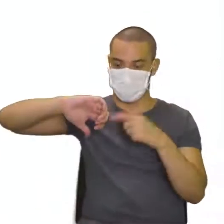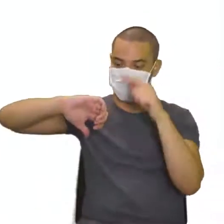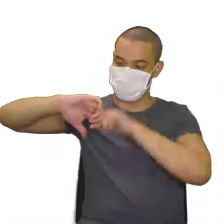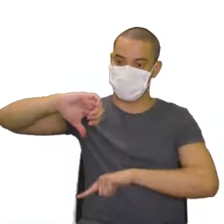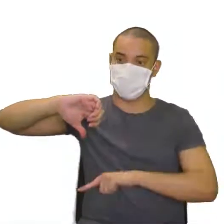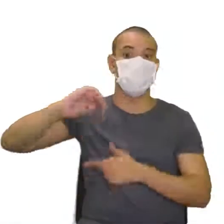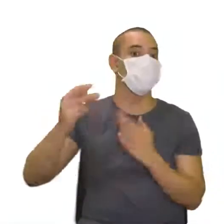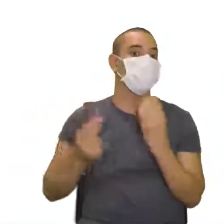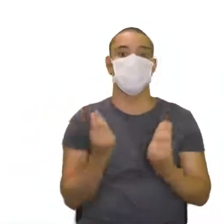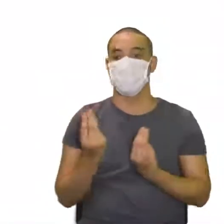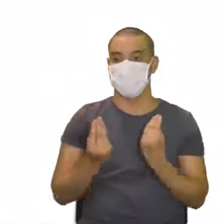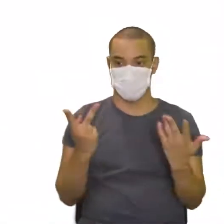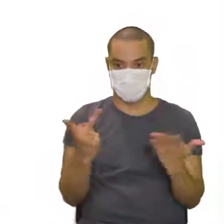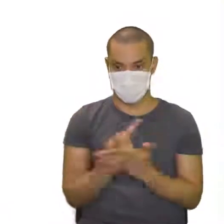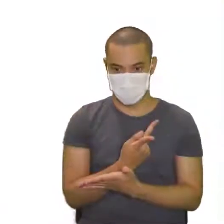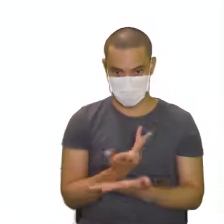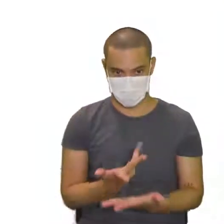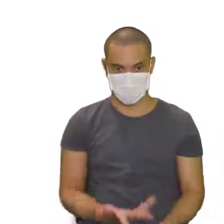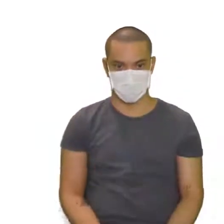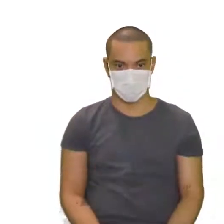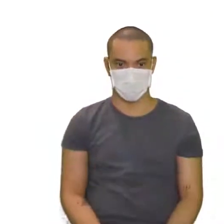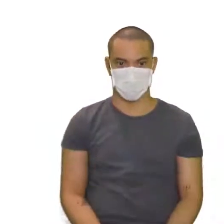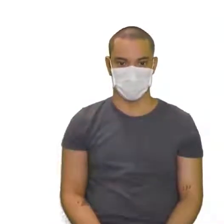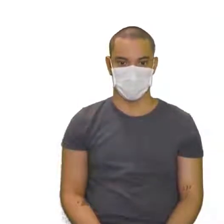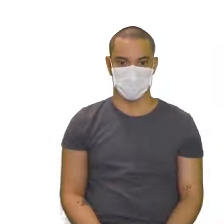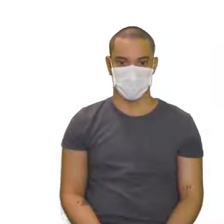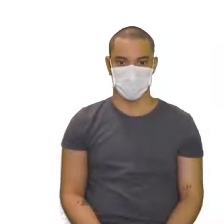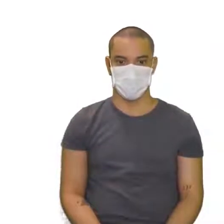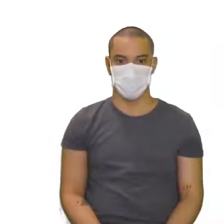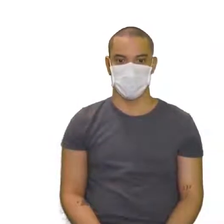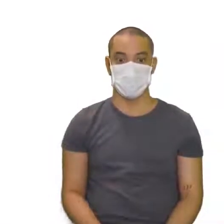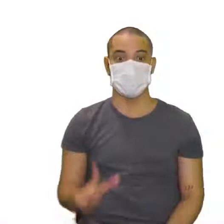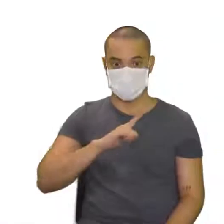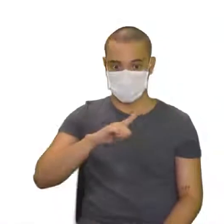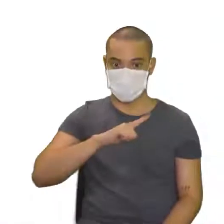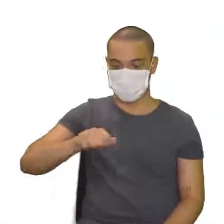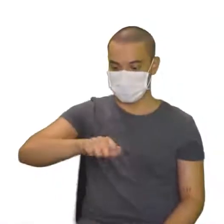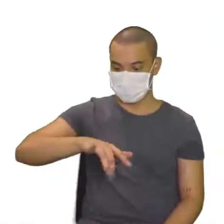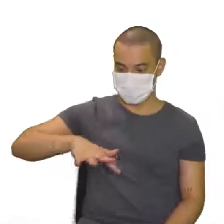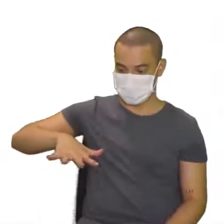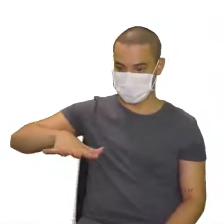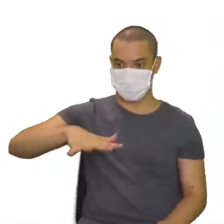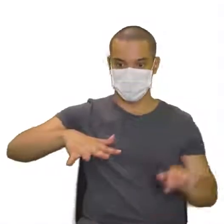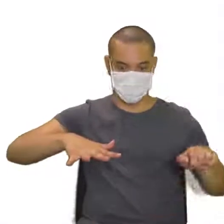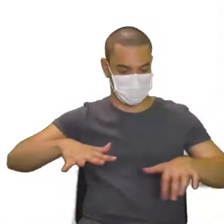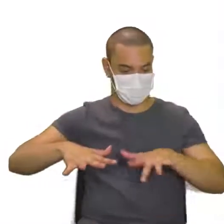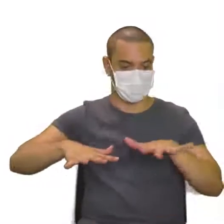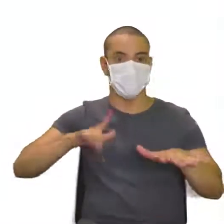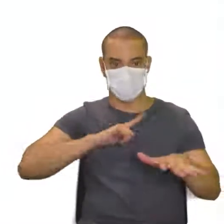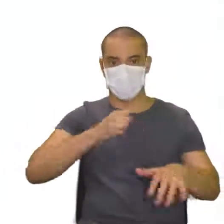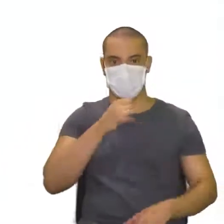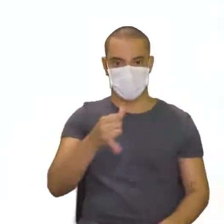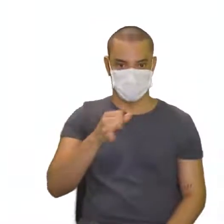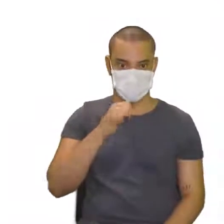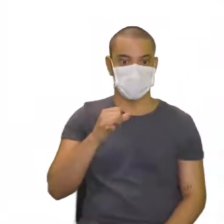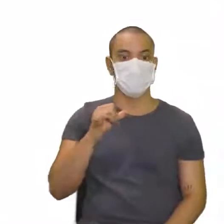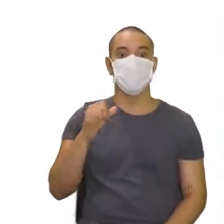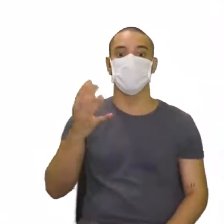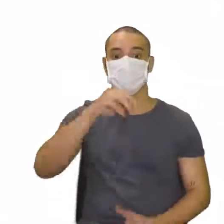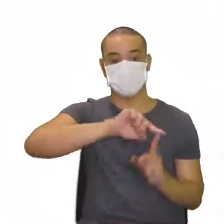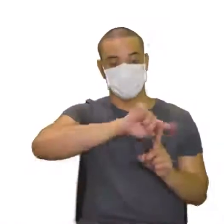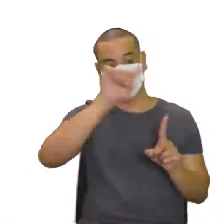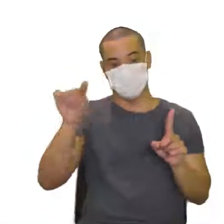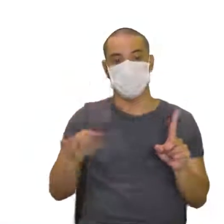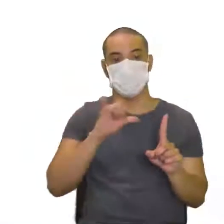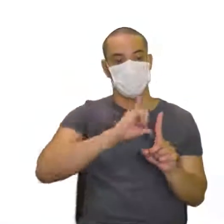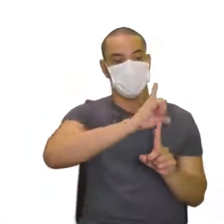corrente, ó aí, campo, né? Entendido? Fechou? Então aqui pela regra da mão direita